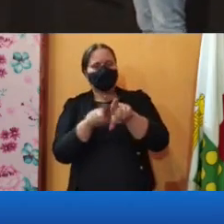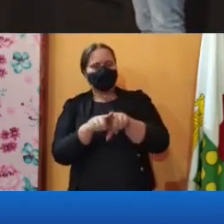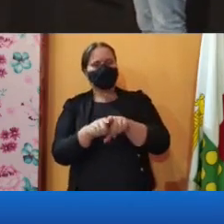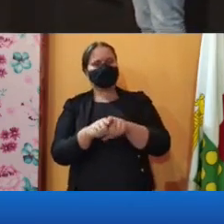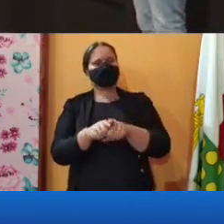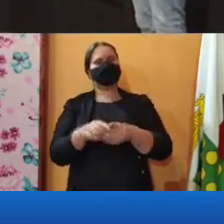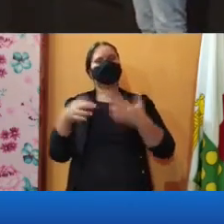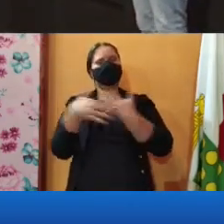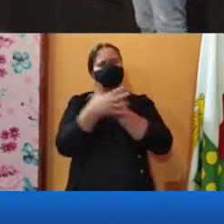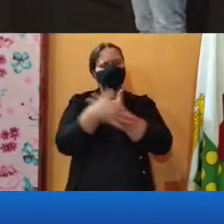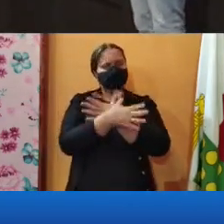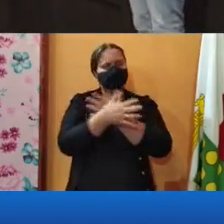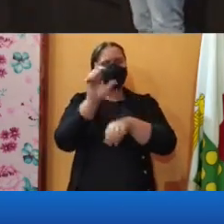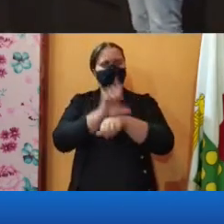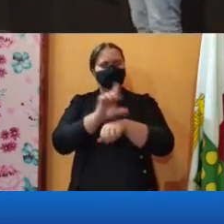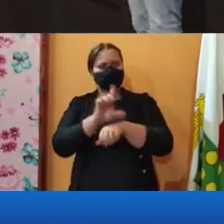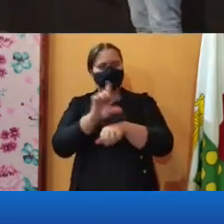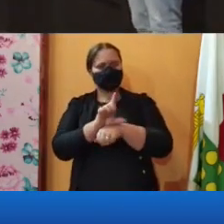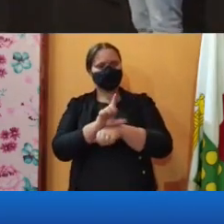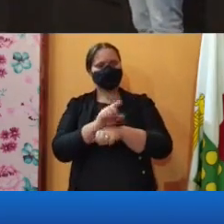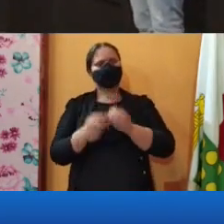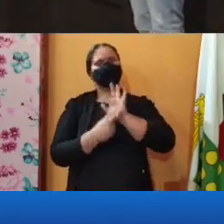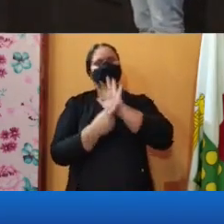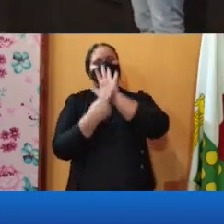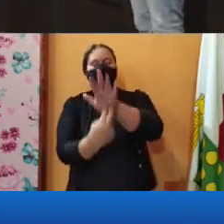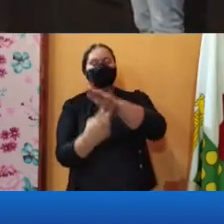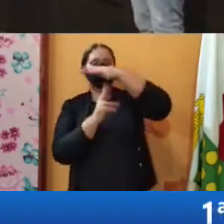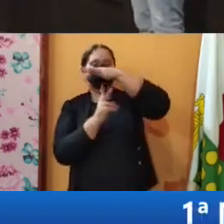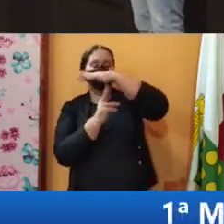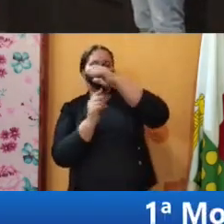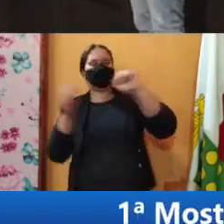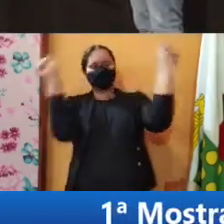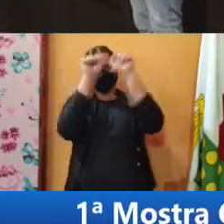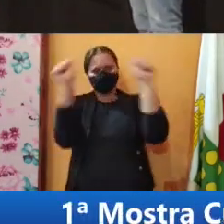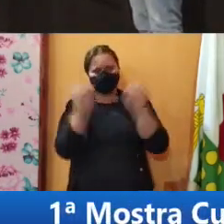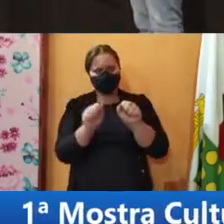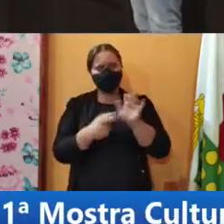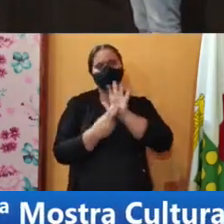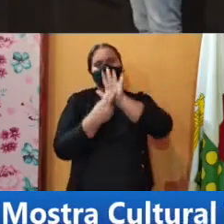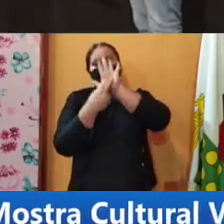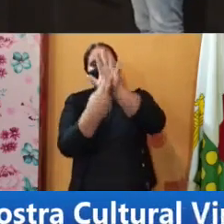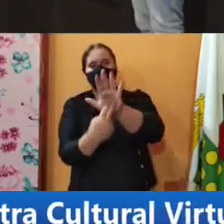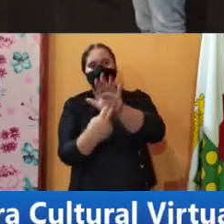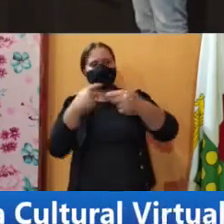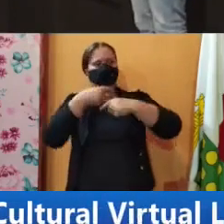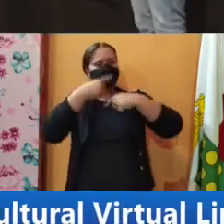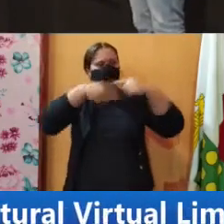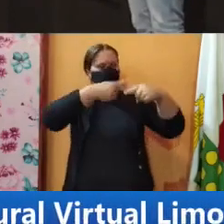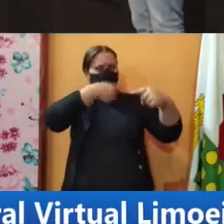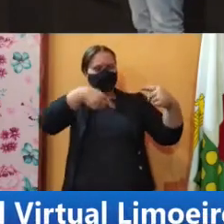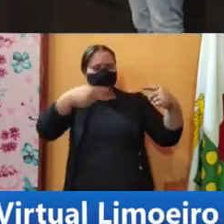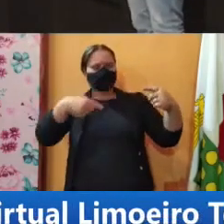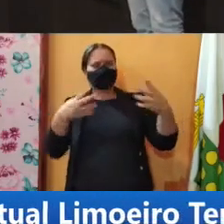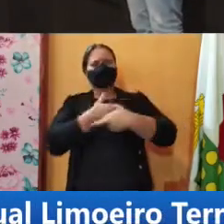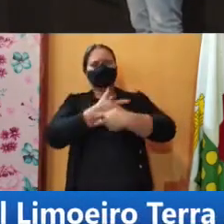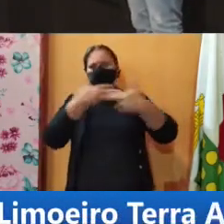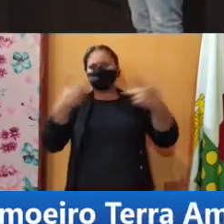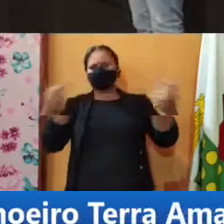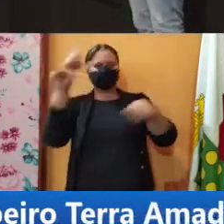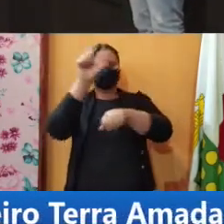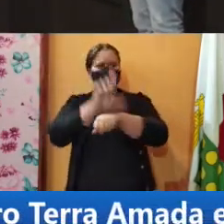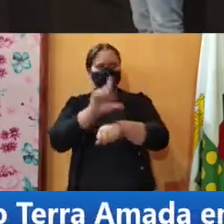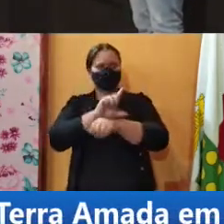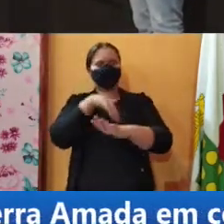Cerâmica Roseles, que hoje, através da FENEARTE, consegue levar seus produtos, o nome de Limoeiro, para todo lugar do